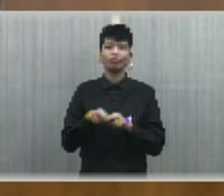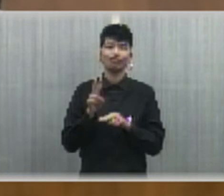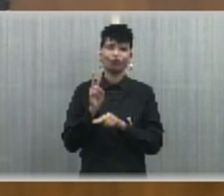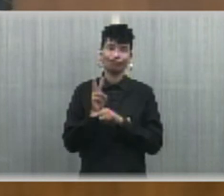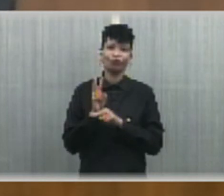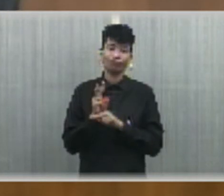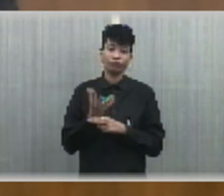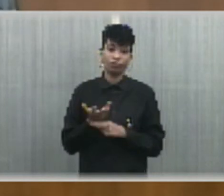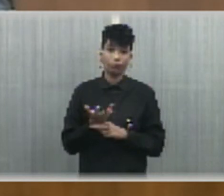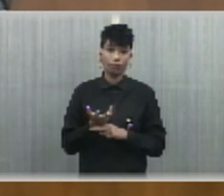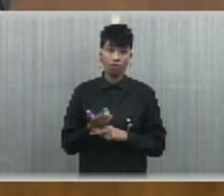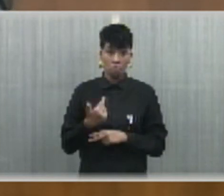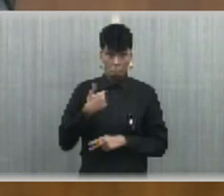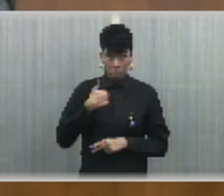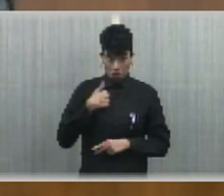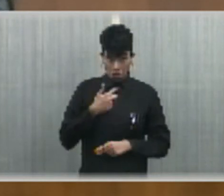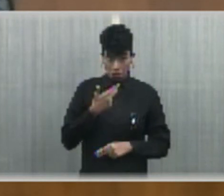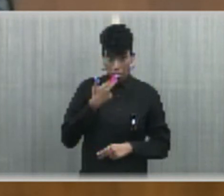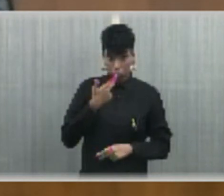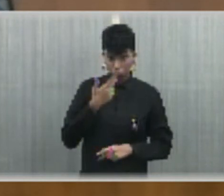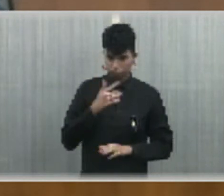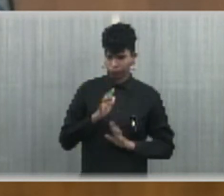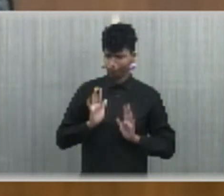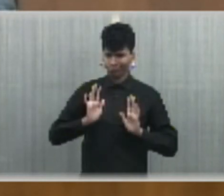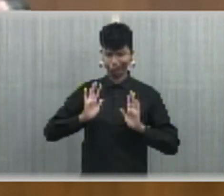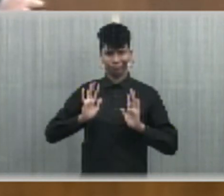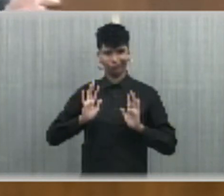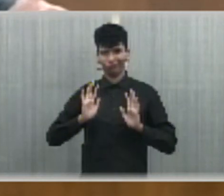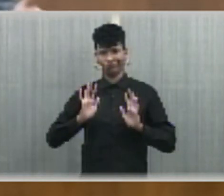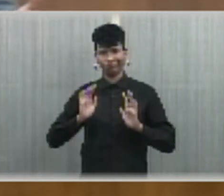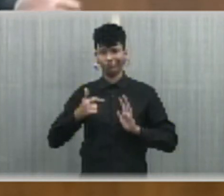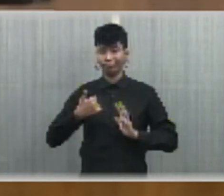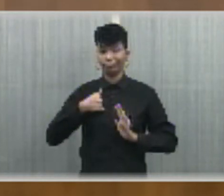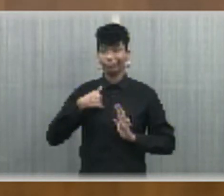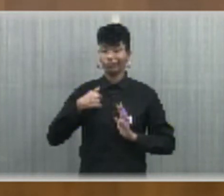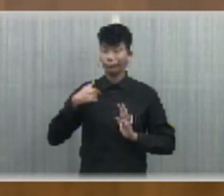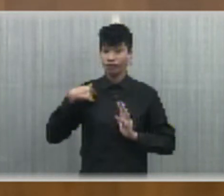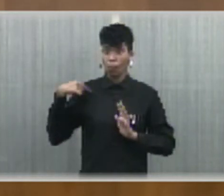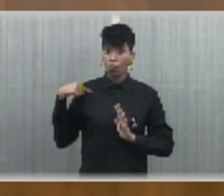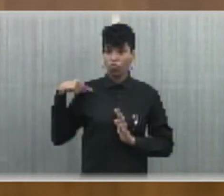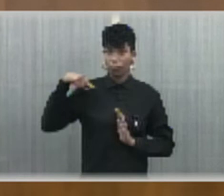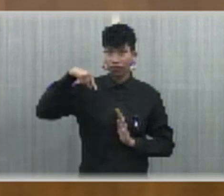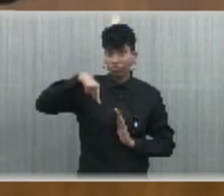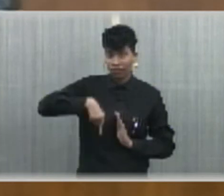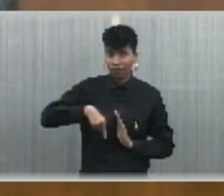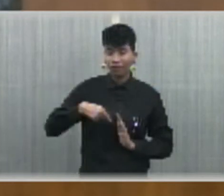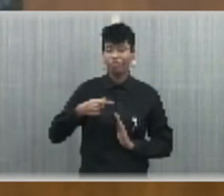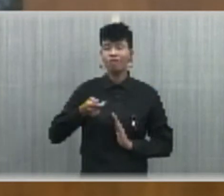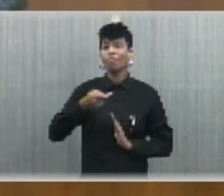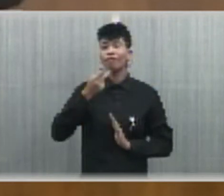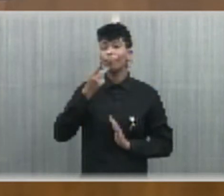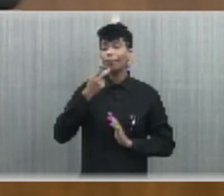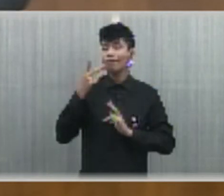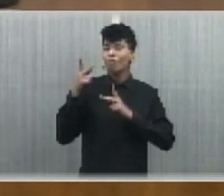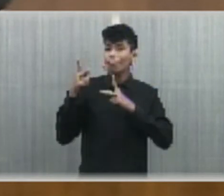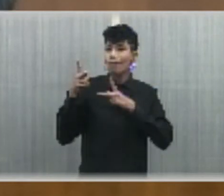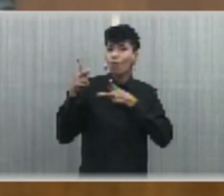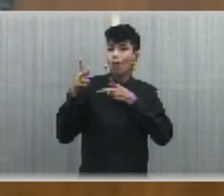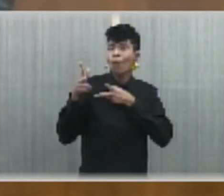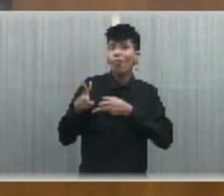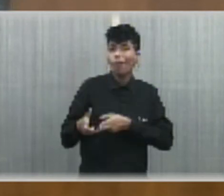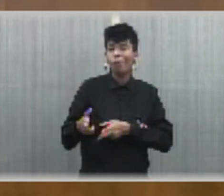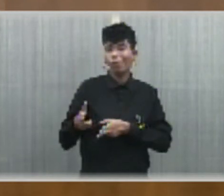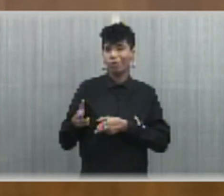está dizendo não sou eu. Não sou eu que estou dizendo. Eu estou aqui reverberando,